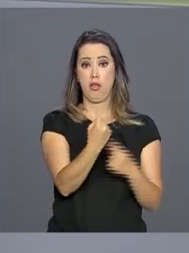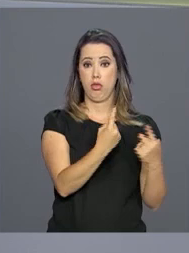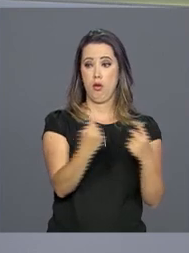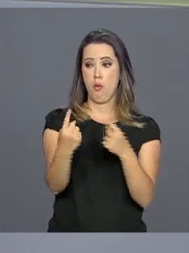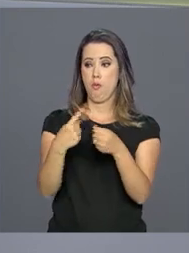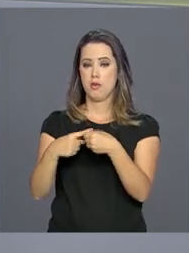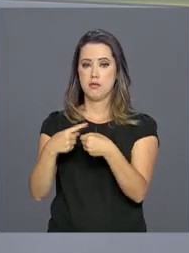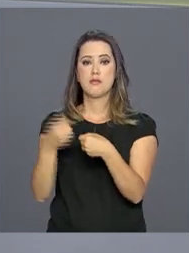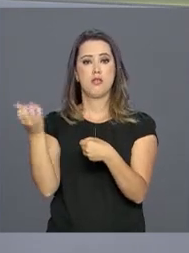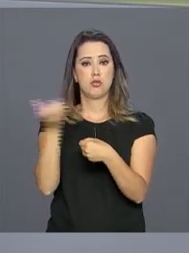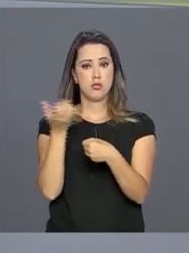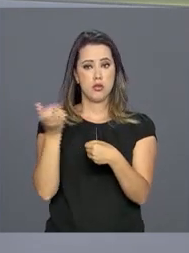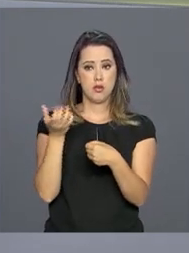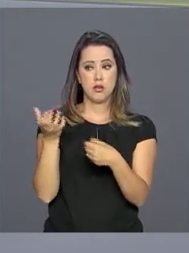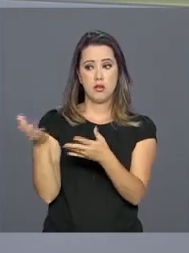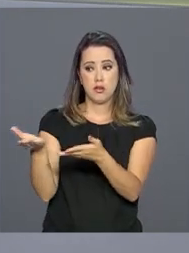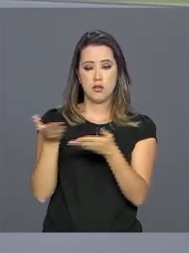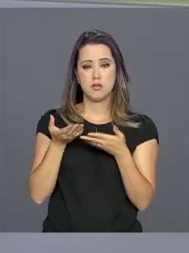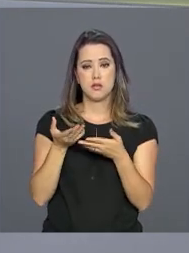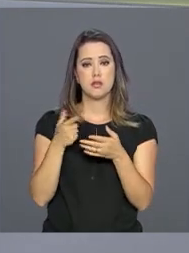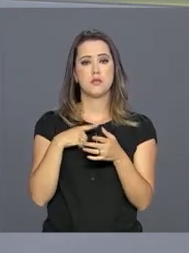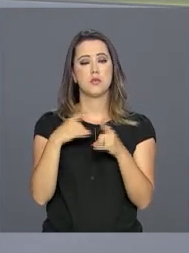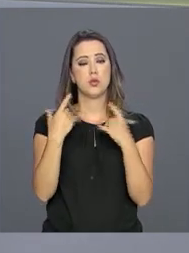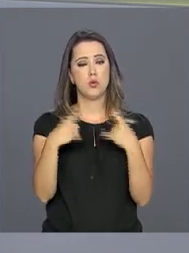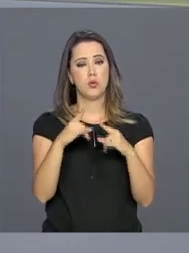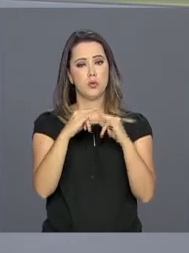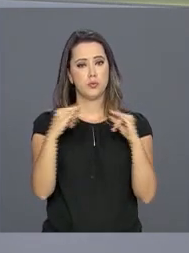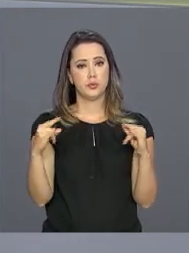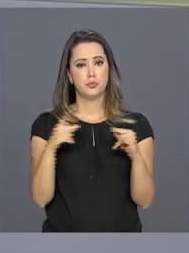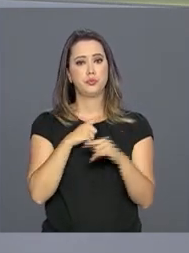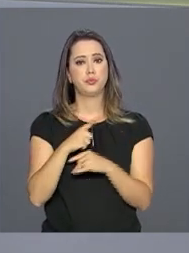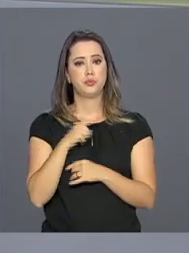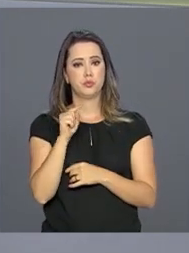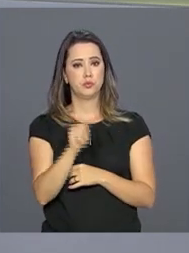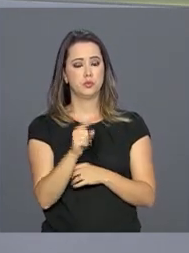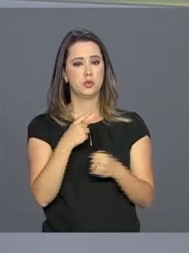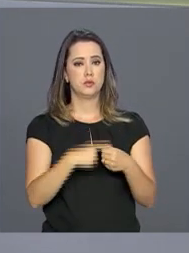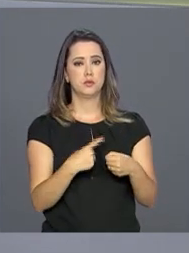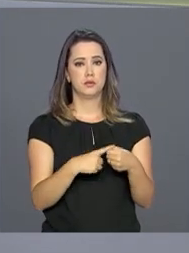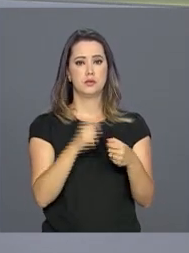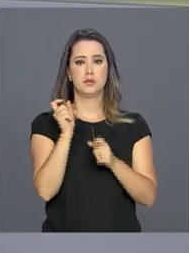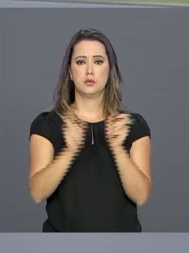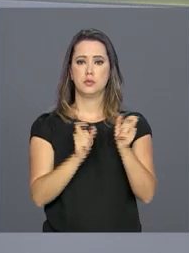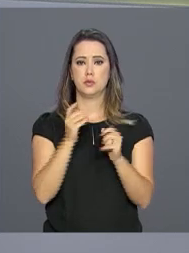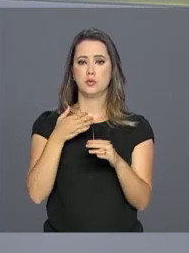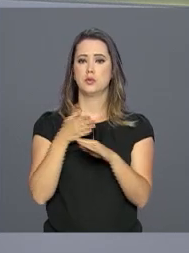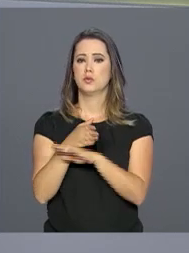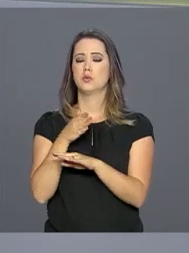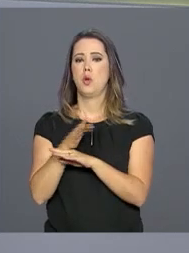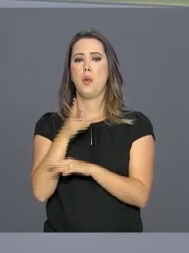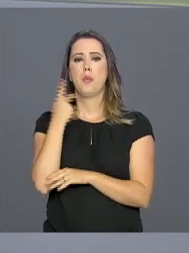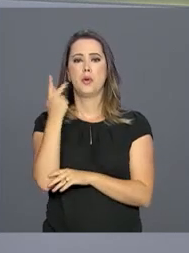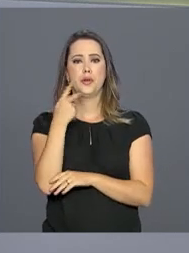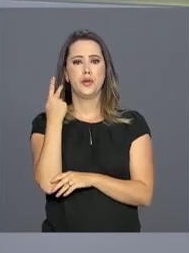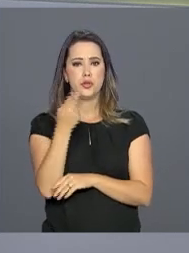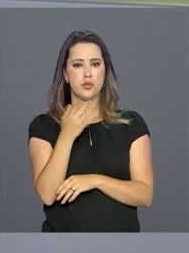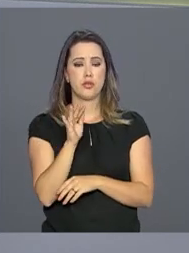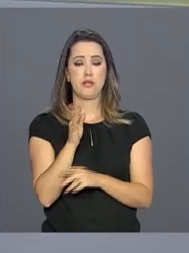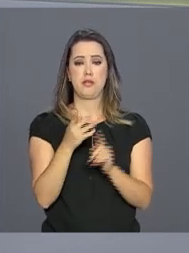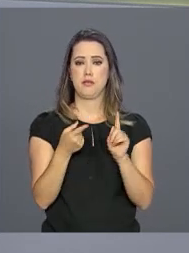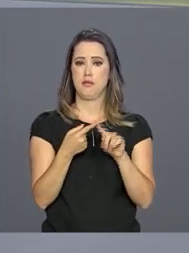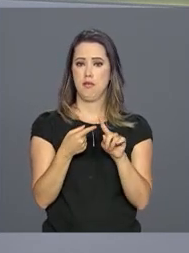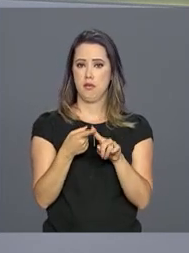destino e da existência de vagas em abrigos nestas cidades os imigrantes têm acesso a políticas públicas como